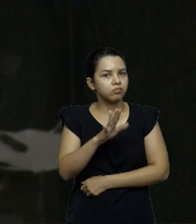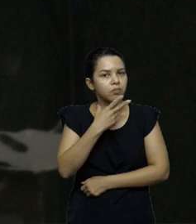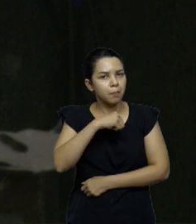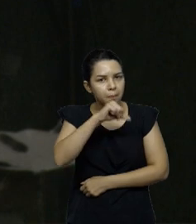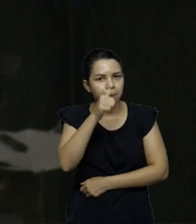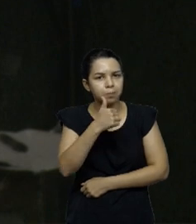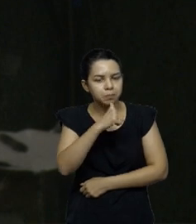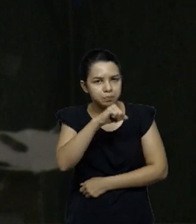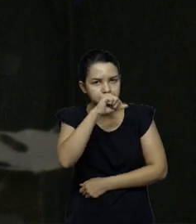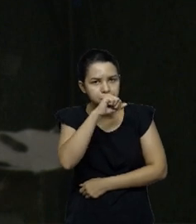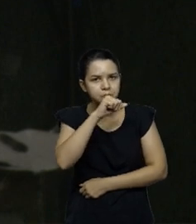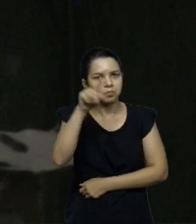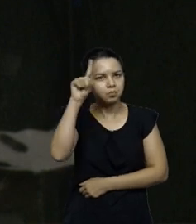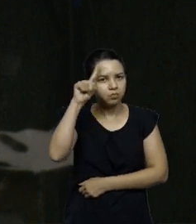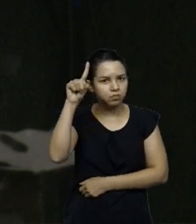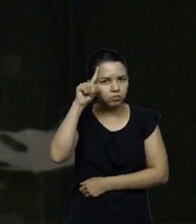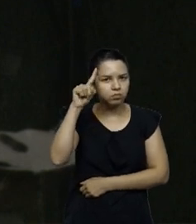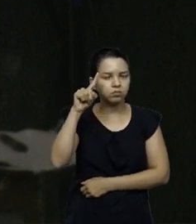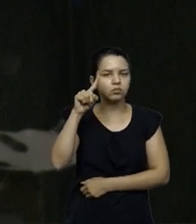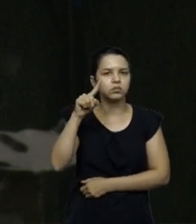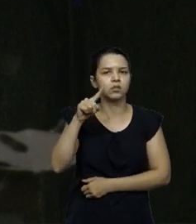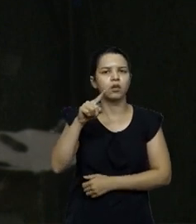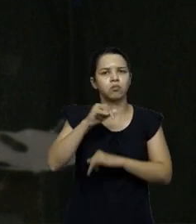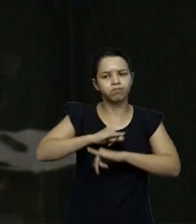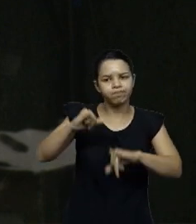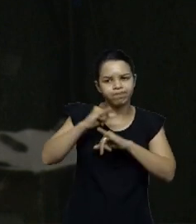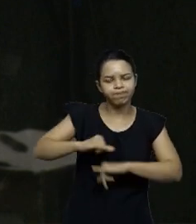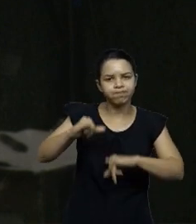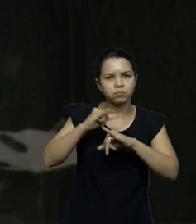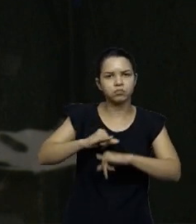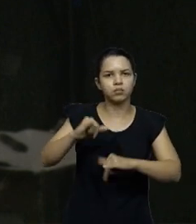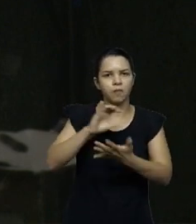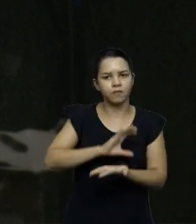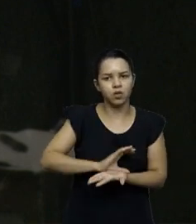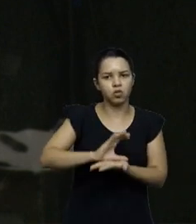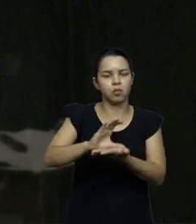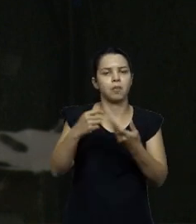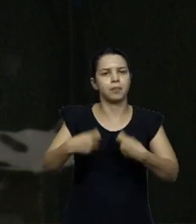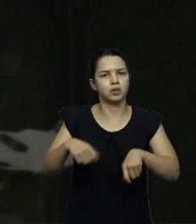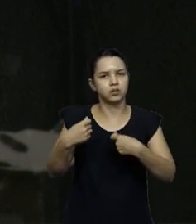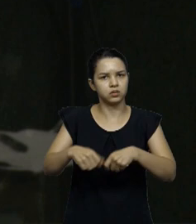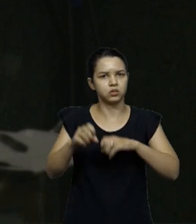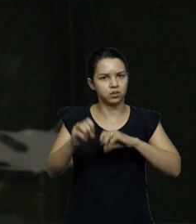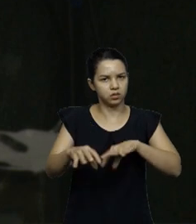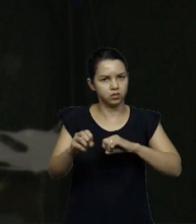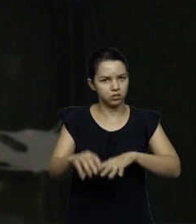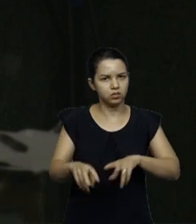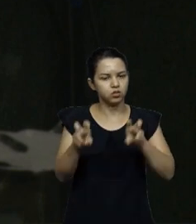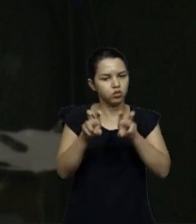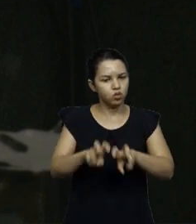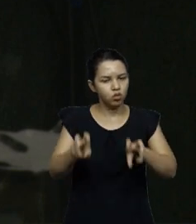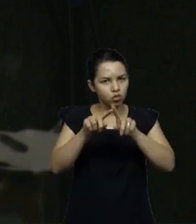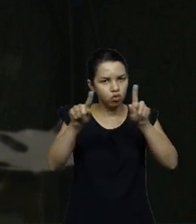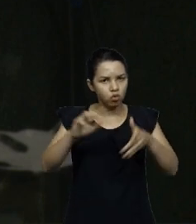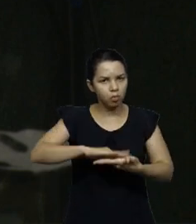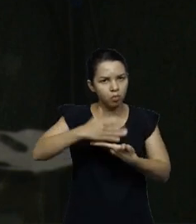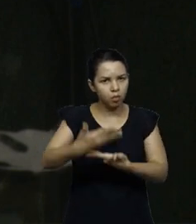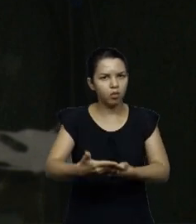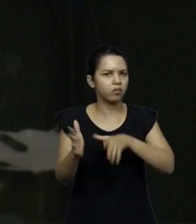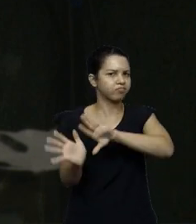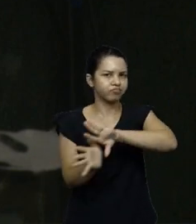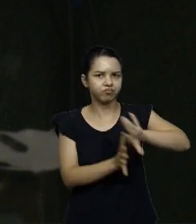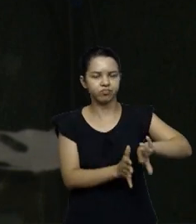bombardeados diariamente com propagandas de investimentos estratosféricos a educação larga em esses notebooks e as escolas